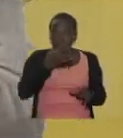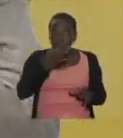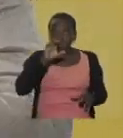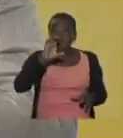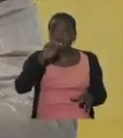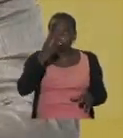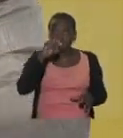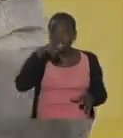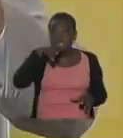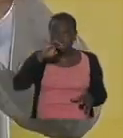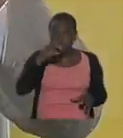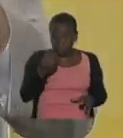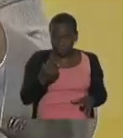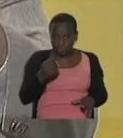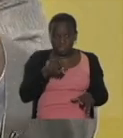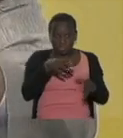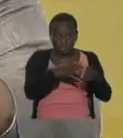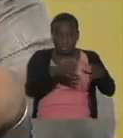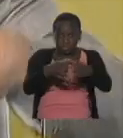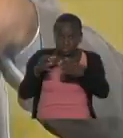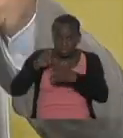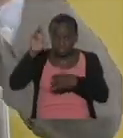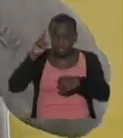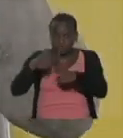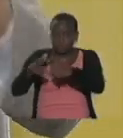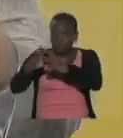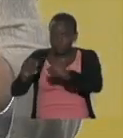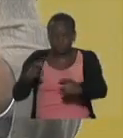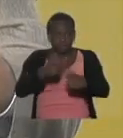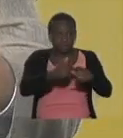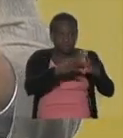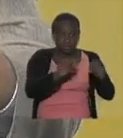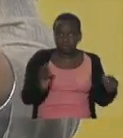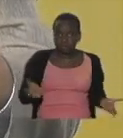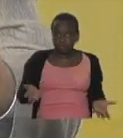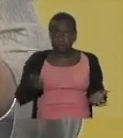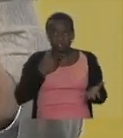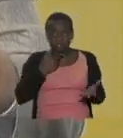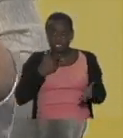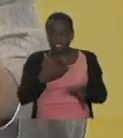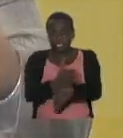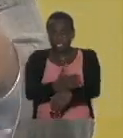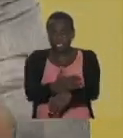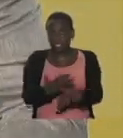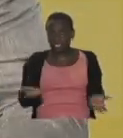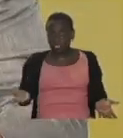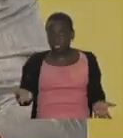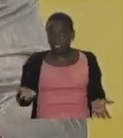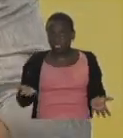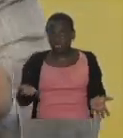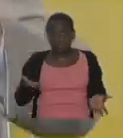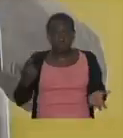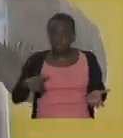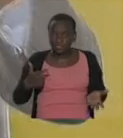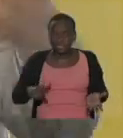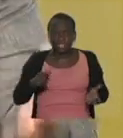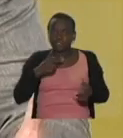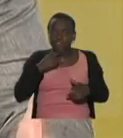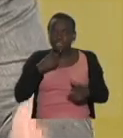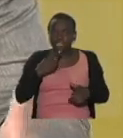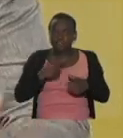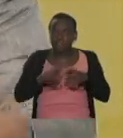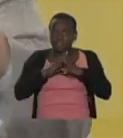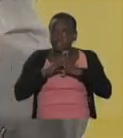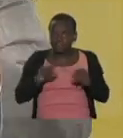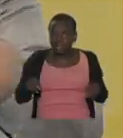sugeriu o Chiquinho e entregar Essas funções para que se resolva isso agora não pode deixar do jeito que está não temos condições de